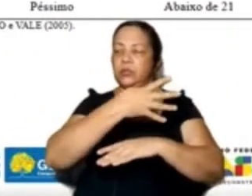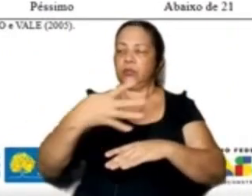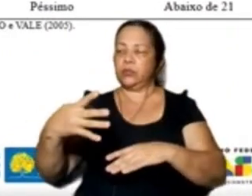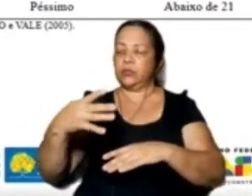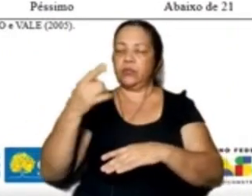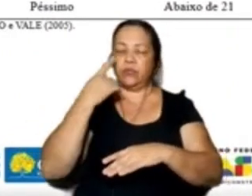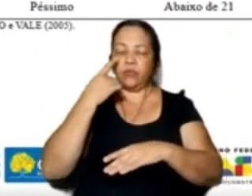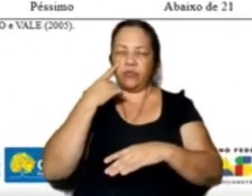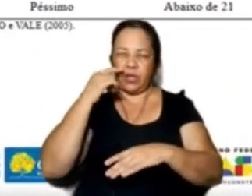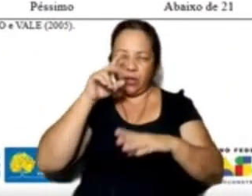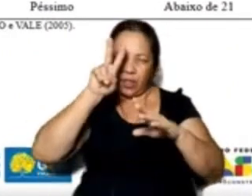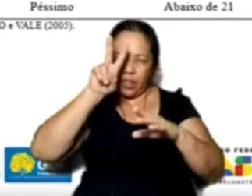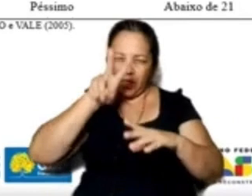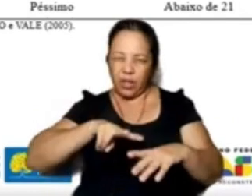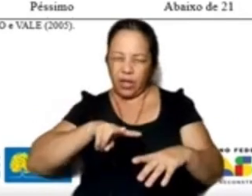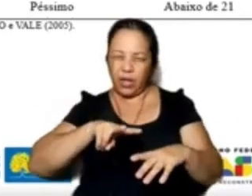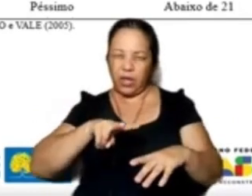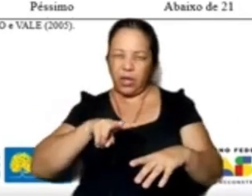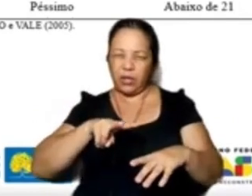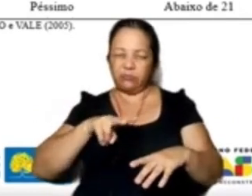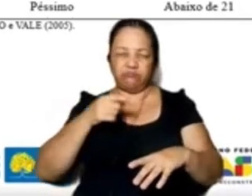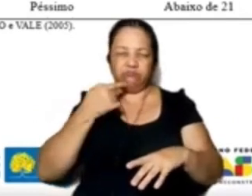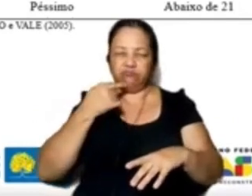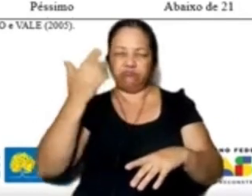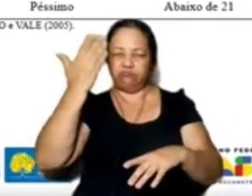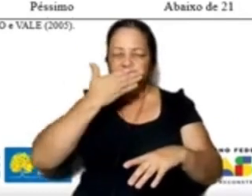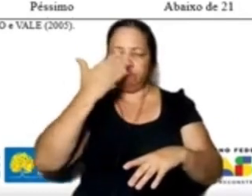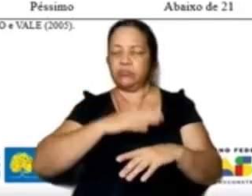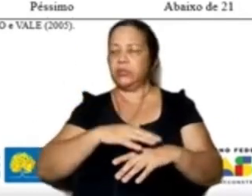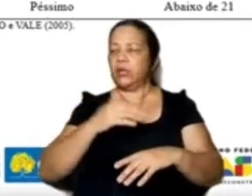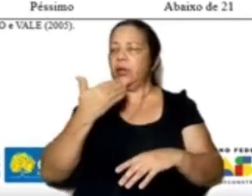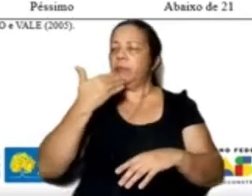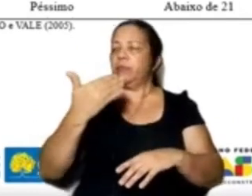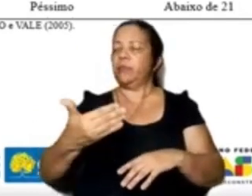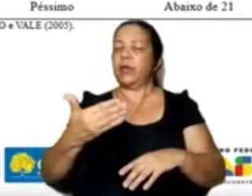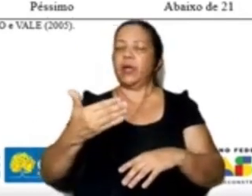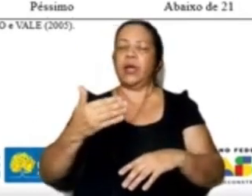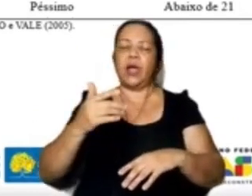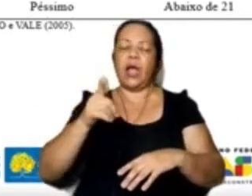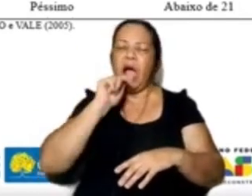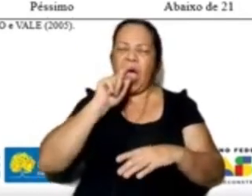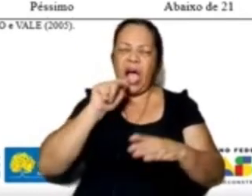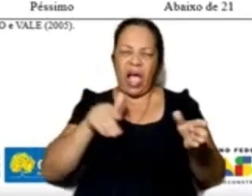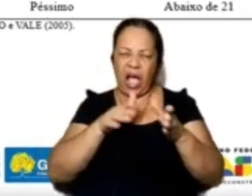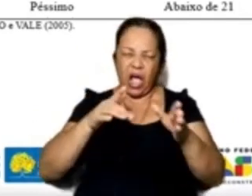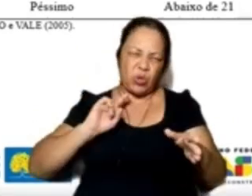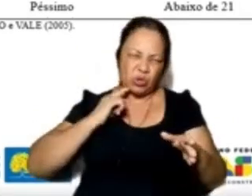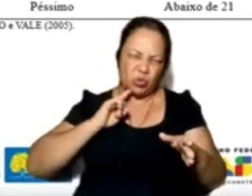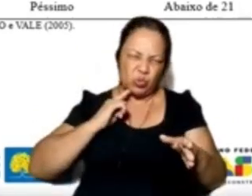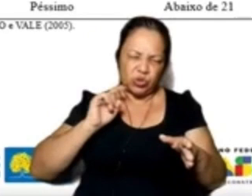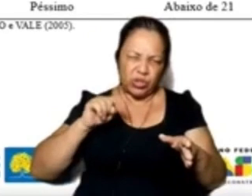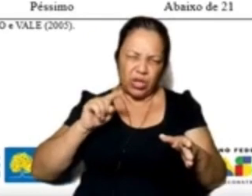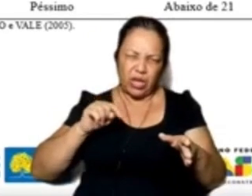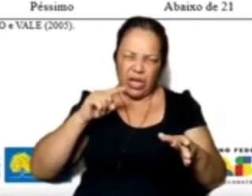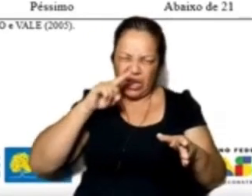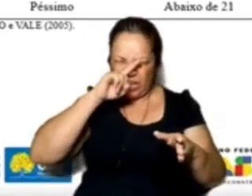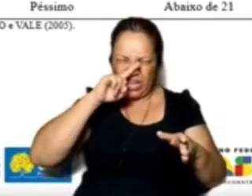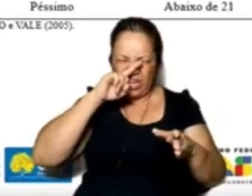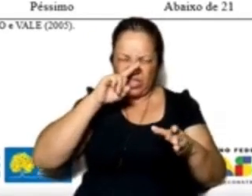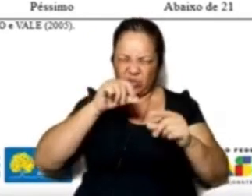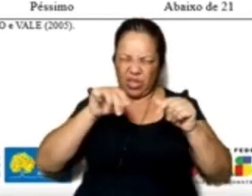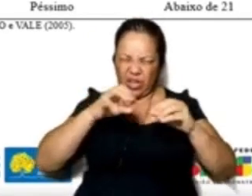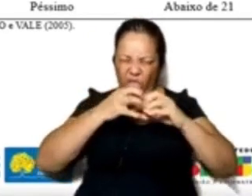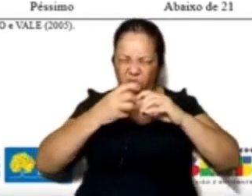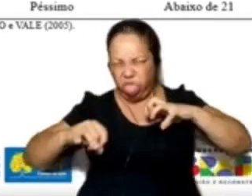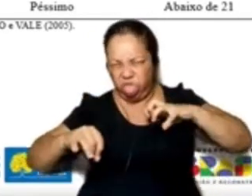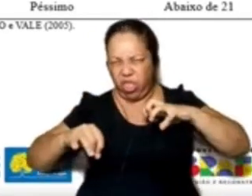vocês conseguem. Então, eles pedem lá, contaminação da água, que é a turbidez, risco de erosão, a presença